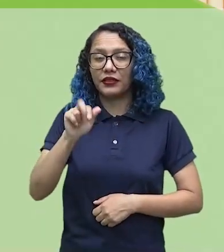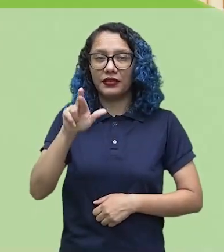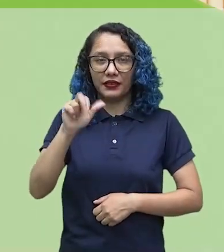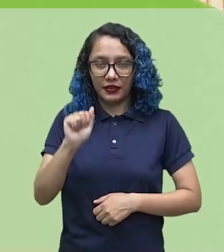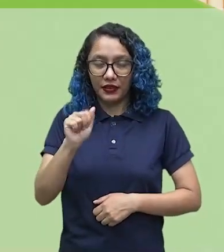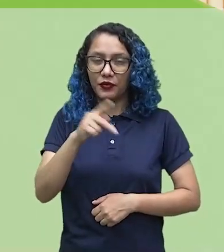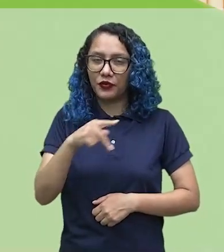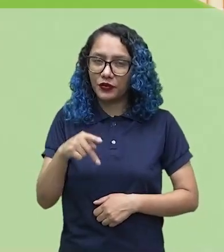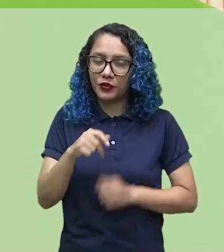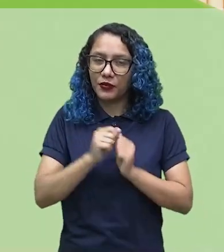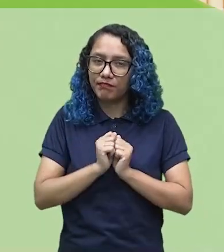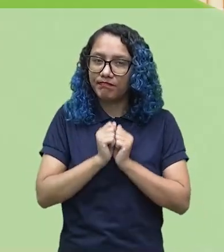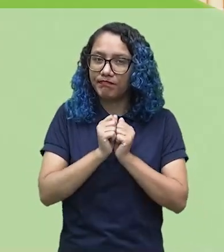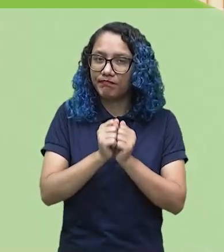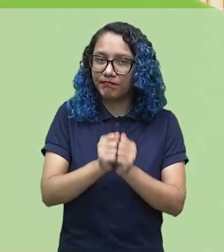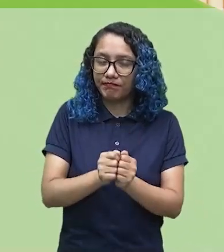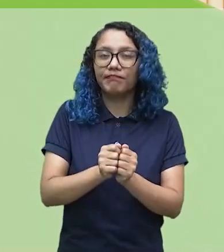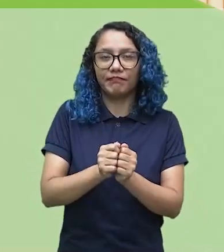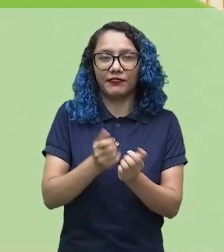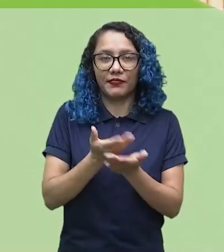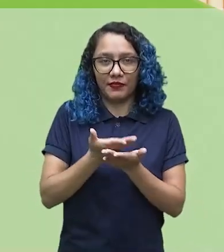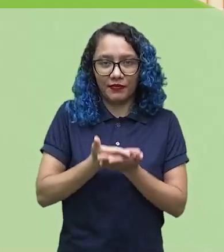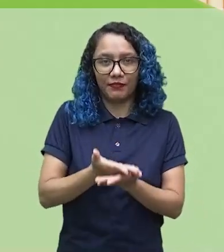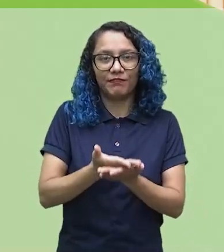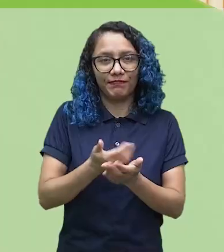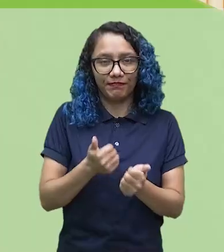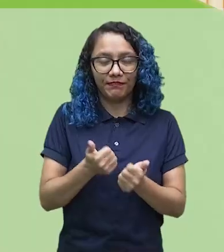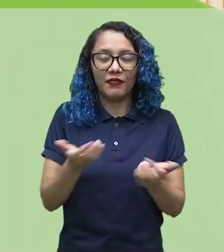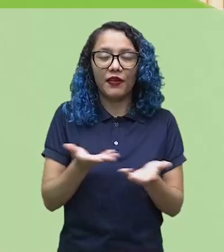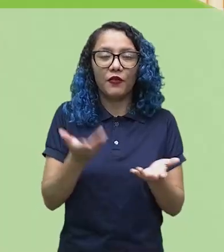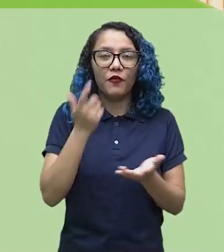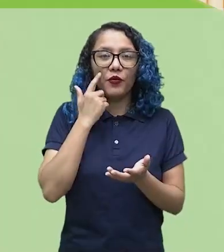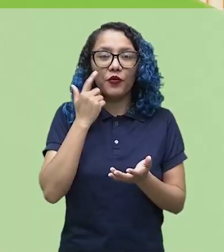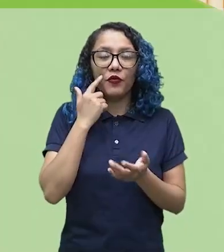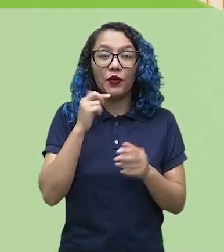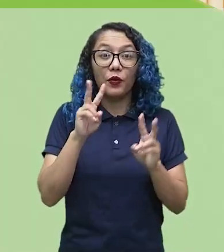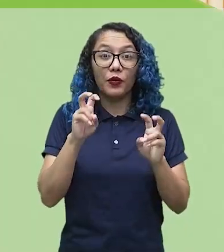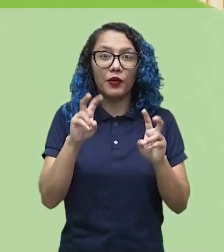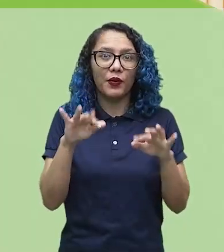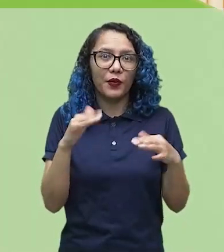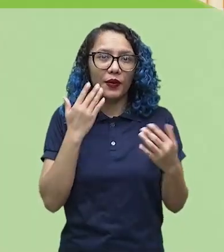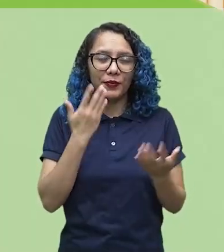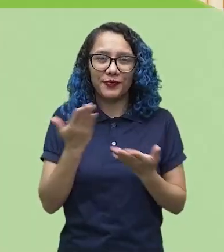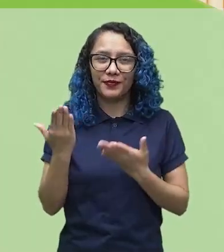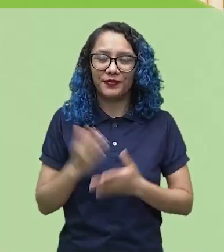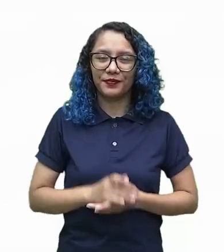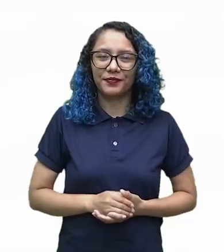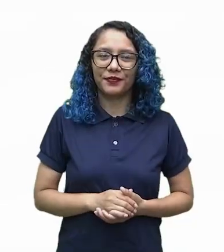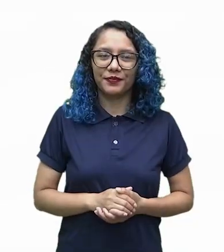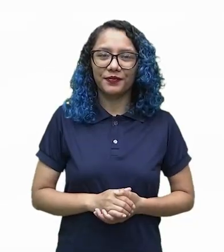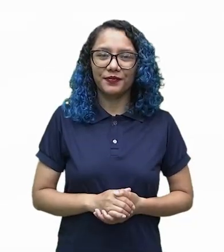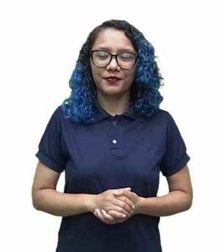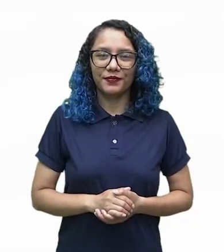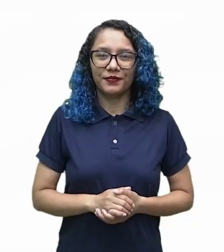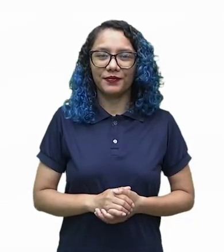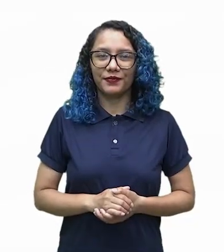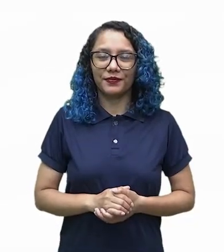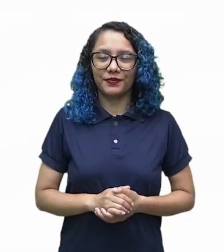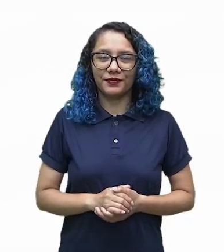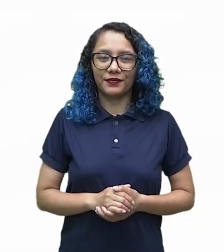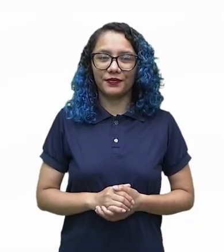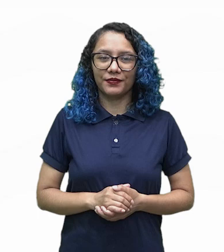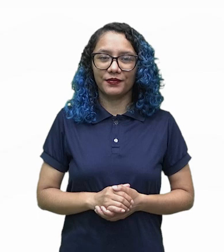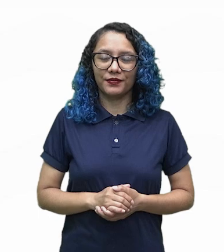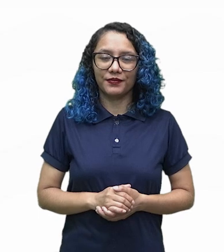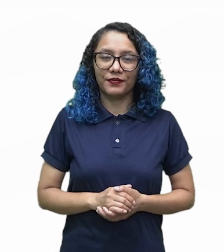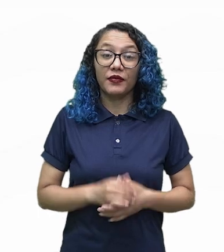a professora que vai acompanhar vocês na aula de hoje. Bora dar uma olhadinha no nosso objeto de conhecimento. E